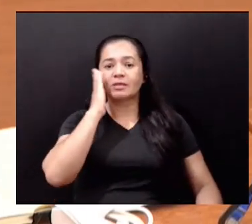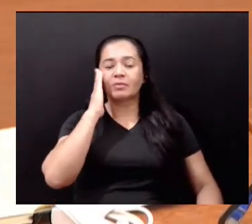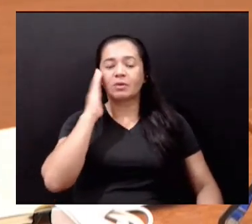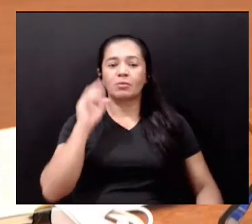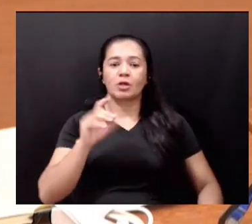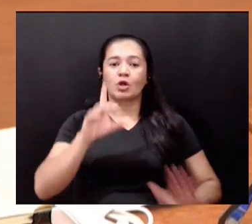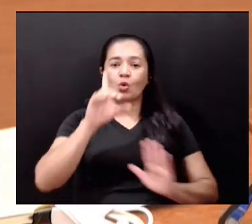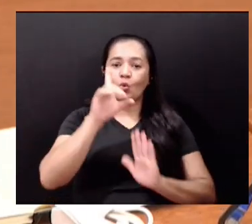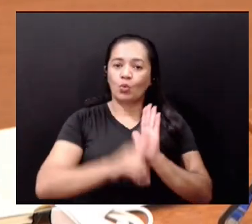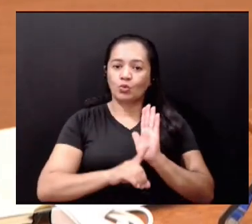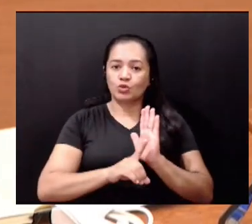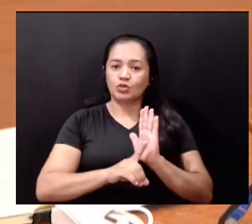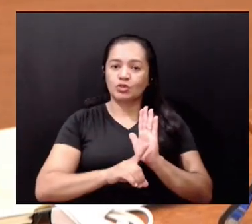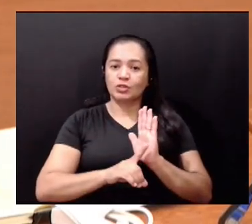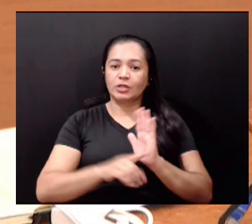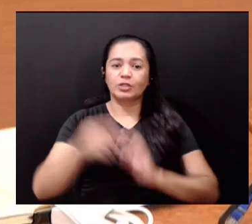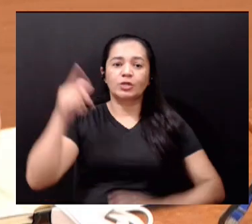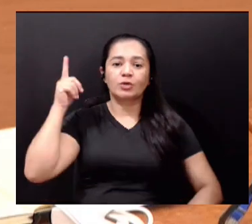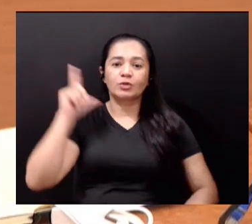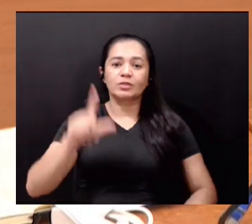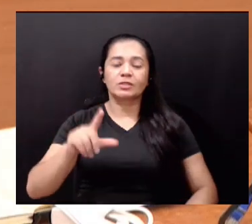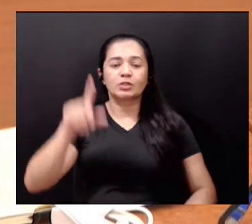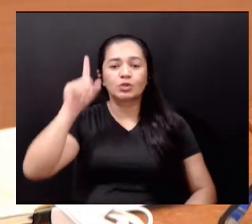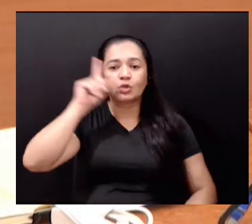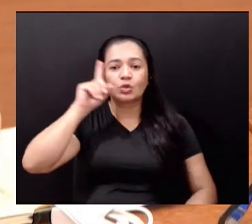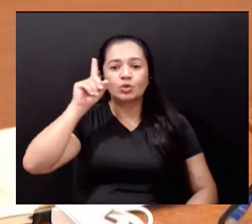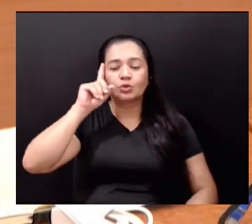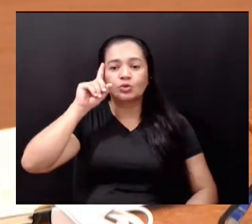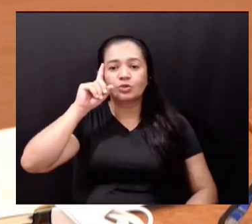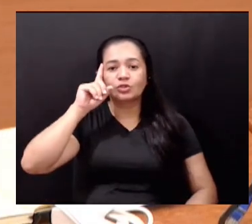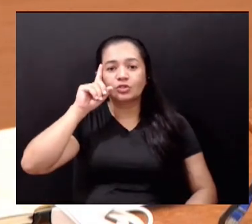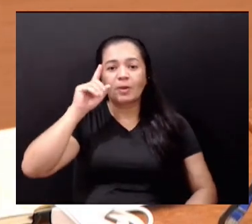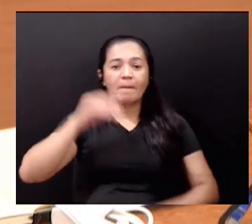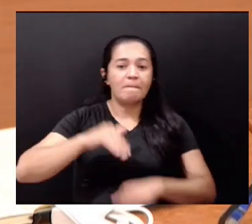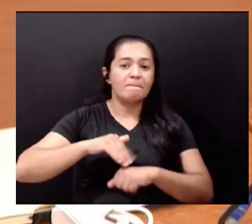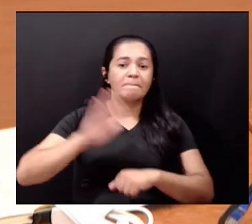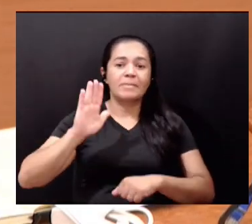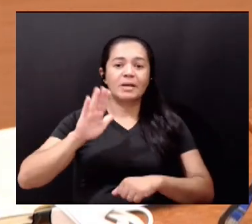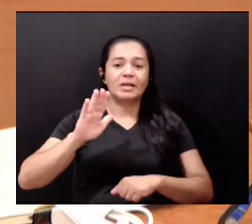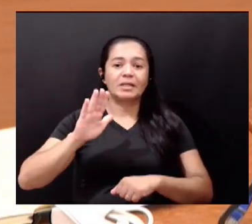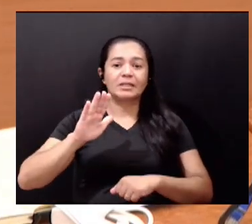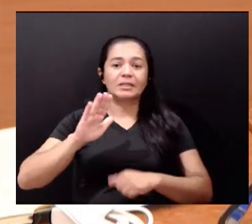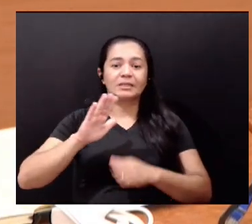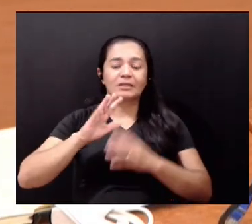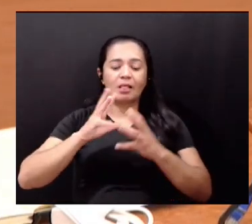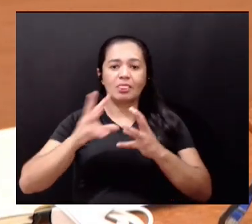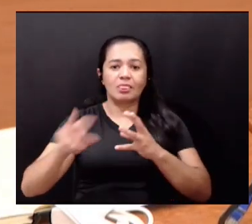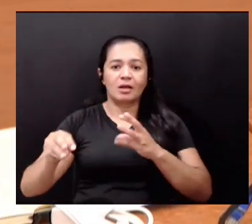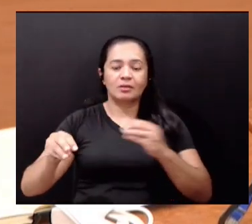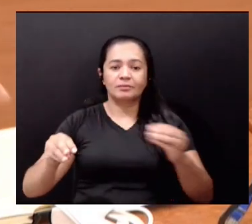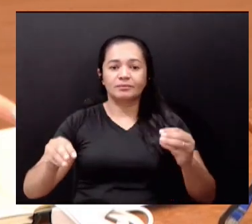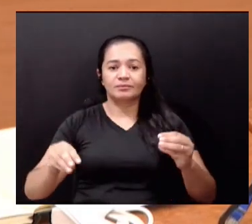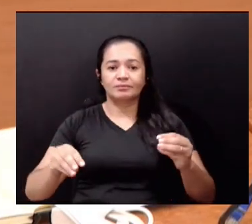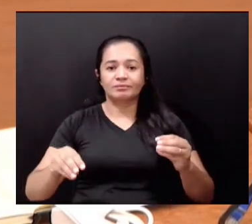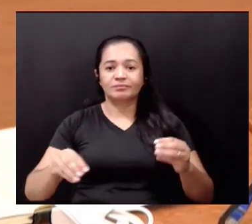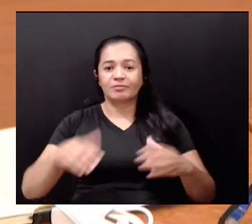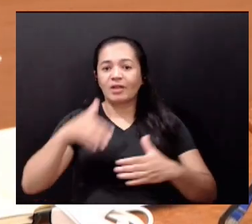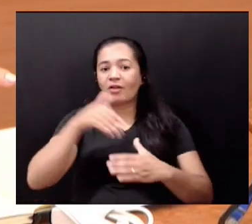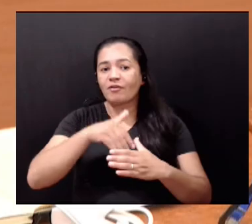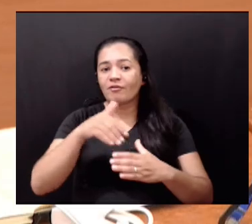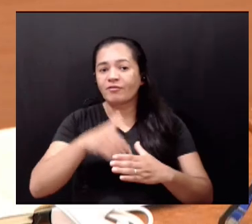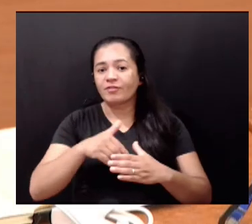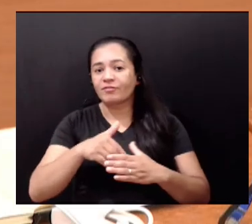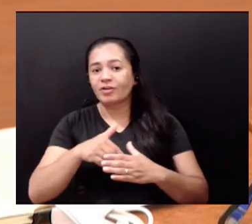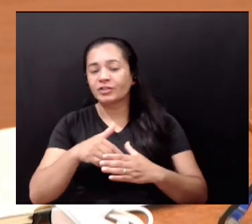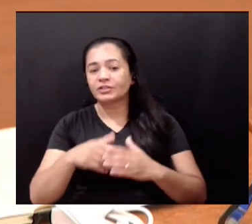conquistados eles estão cada dia mais ameaçados. A extrema-direita, que vota contra a taxação das grandes fortunas, que não